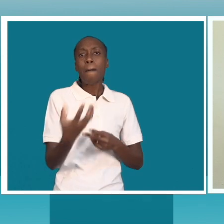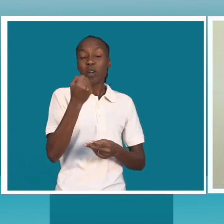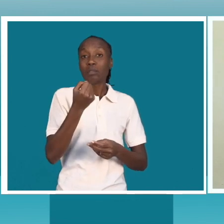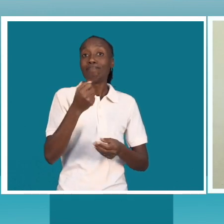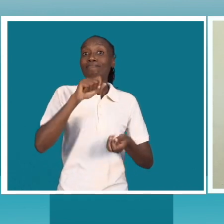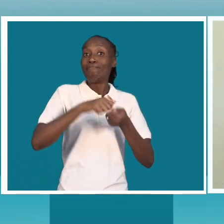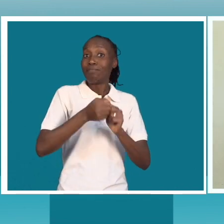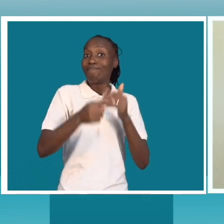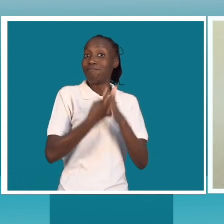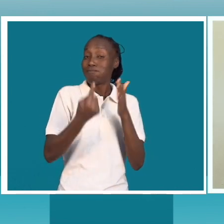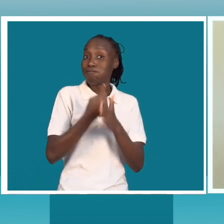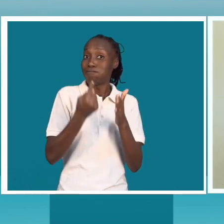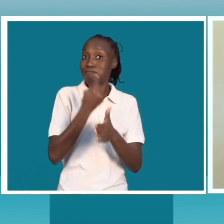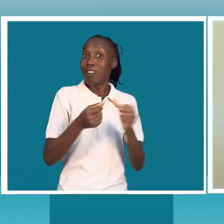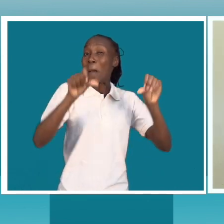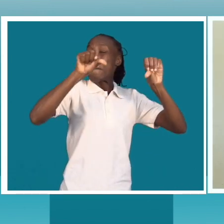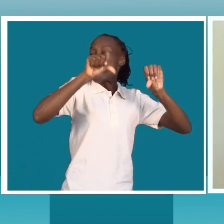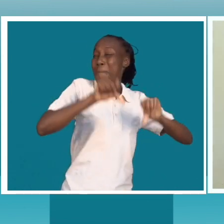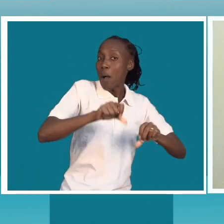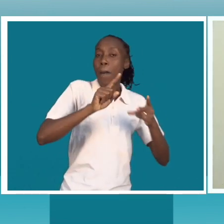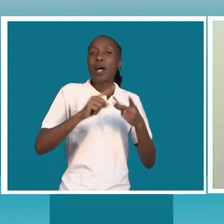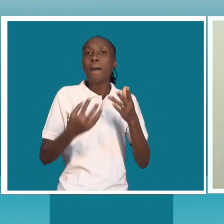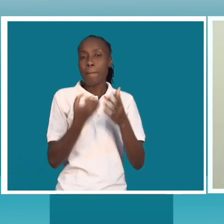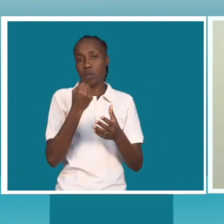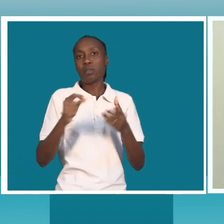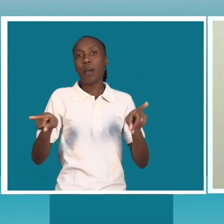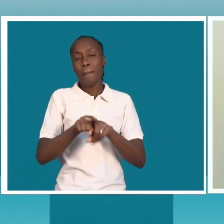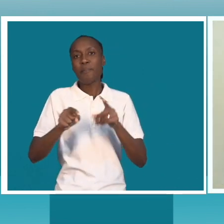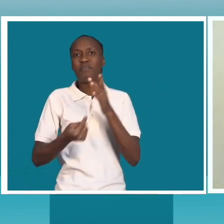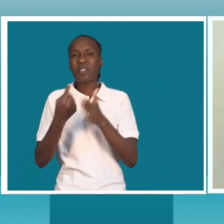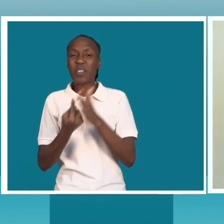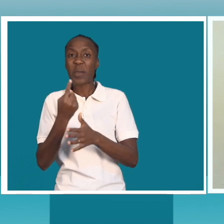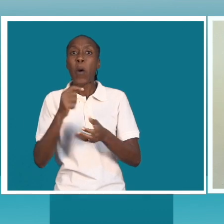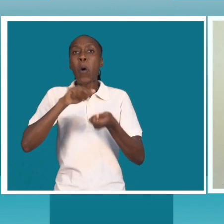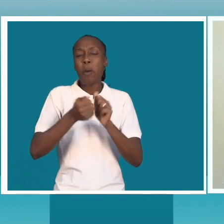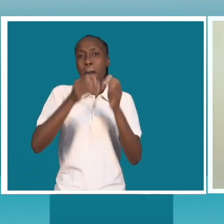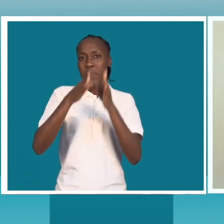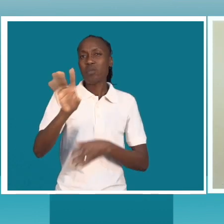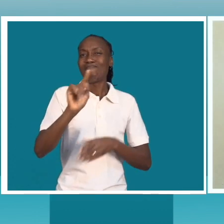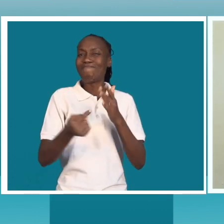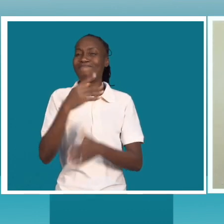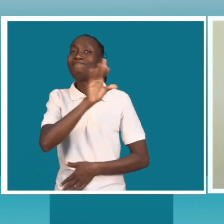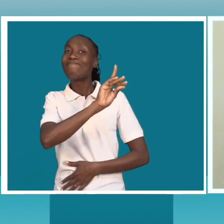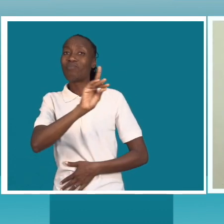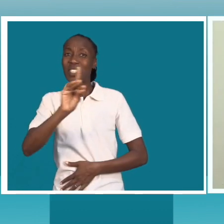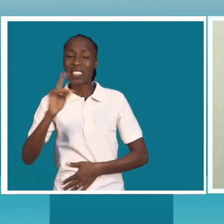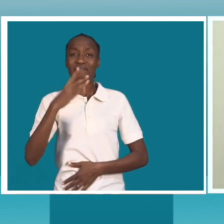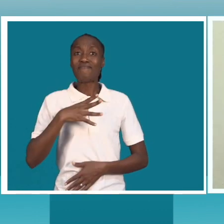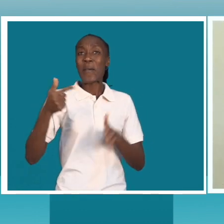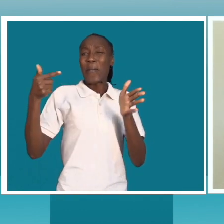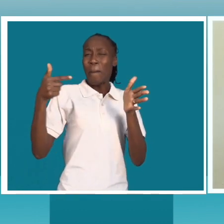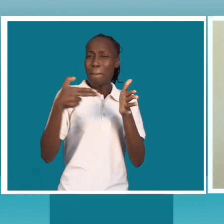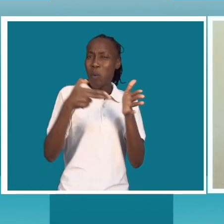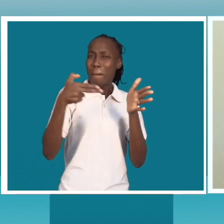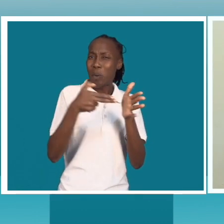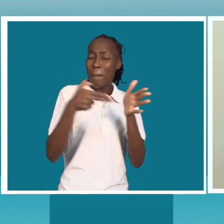podem ser de leves a graves. Pode haver ausência de sinais, mas também pode haver até deficiência. Eu gostava de dizer que, se houver compressão,